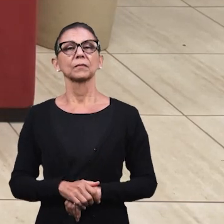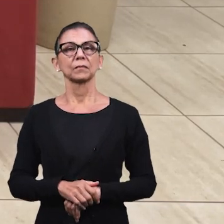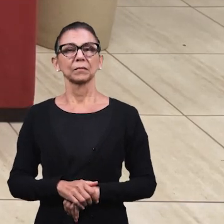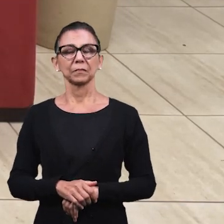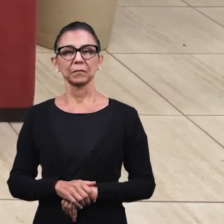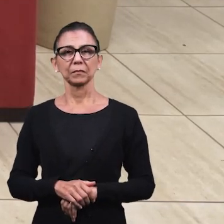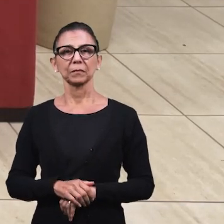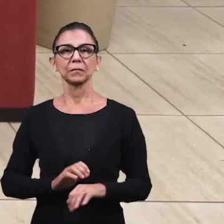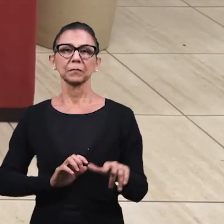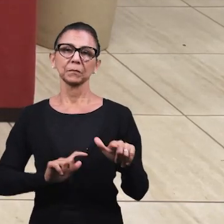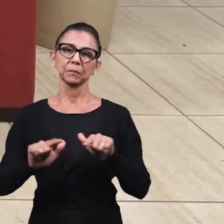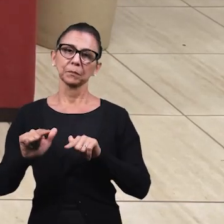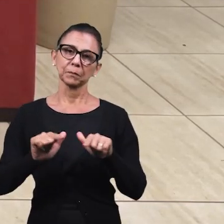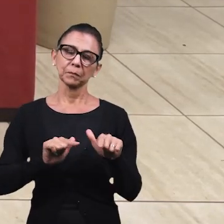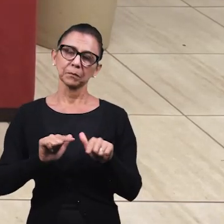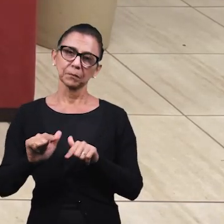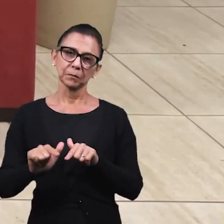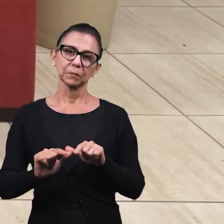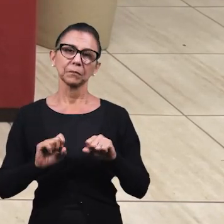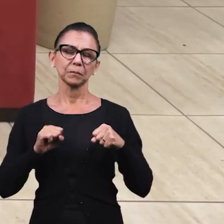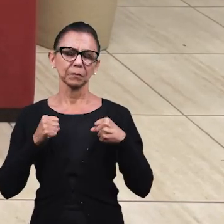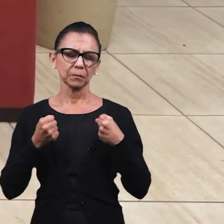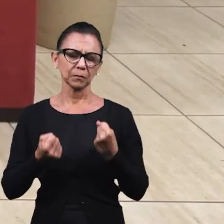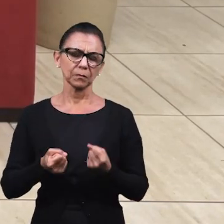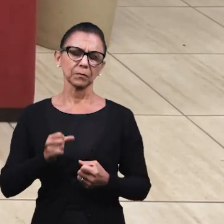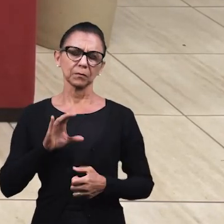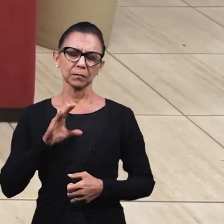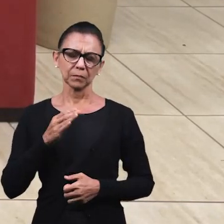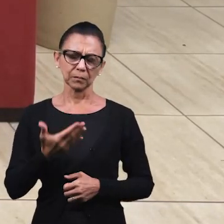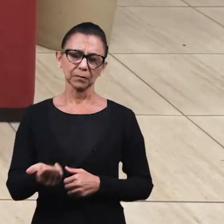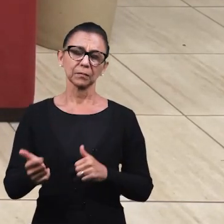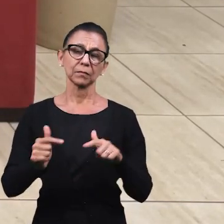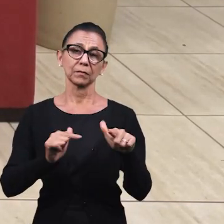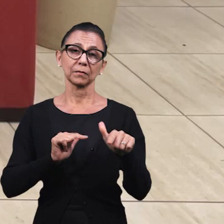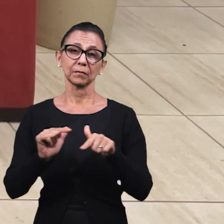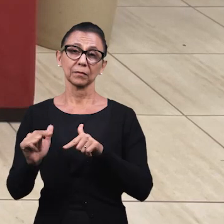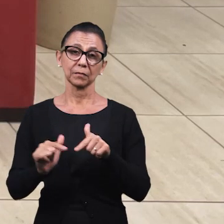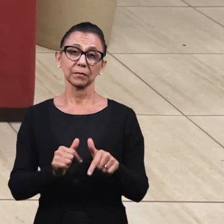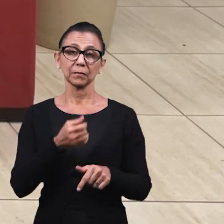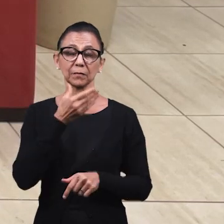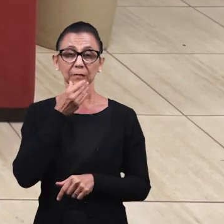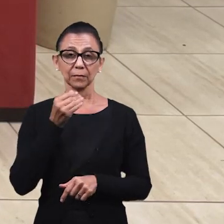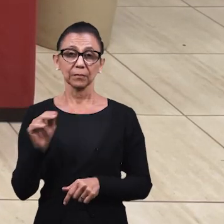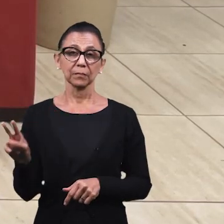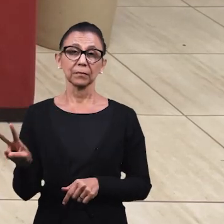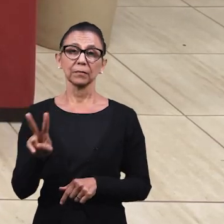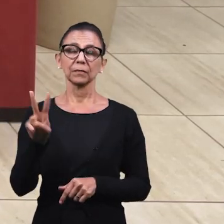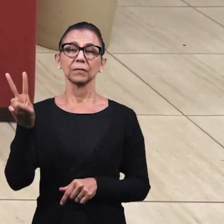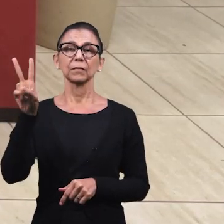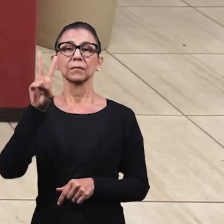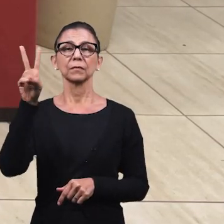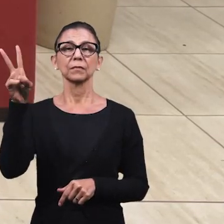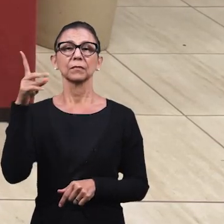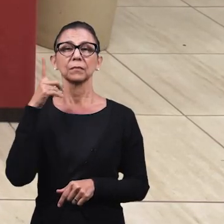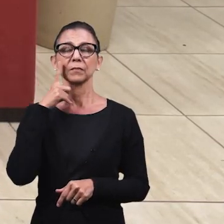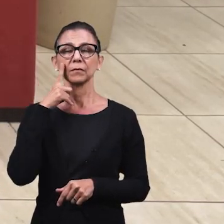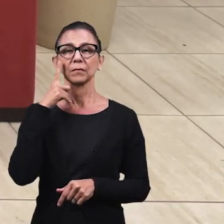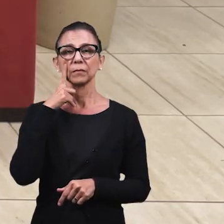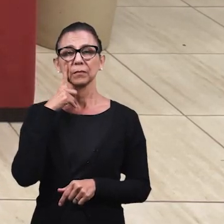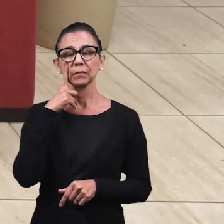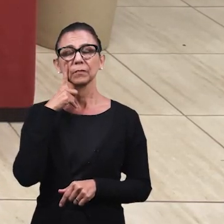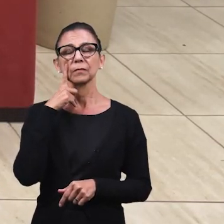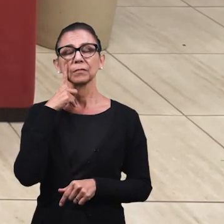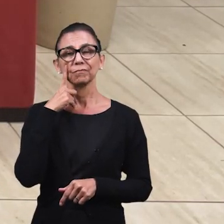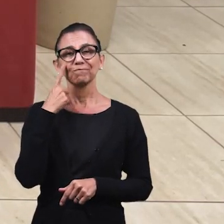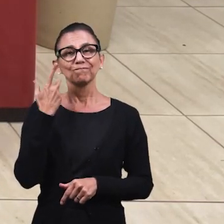Meriti, o trabalho lá de irmãos incessantes, homens de valor. Vemos